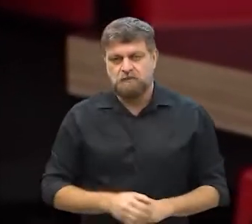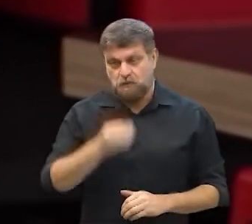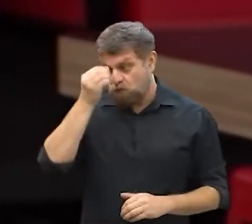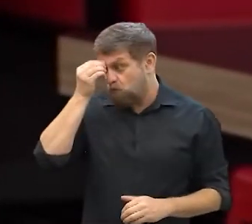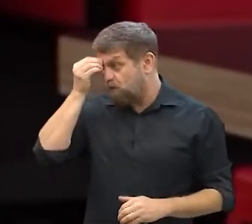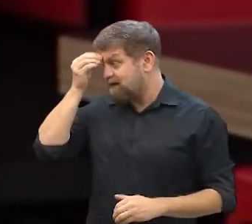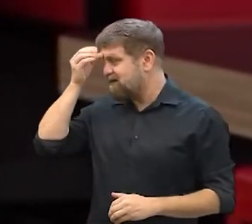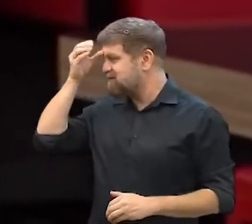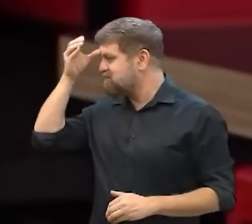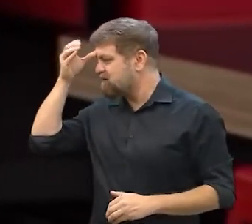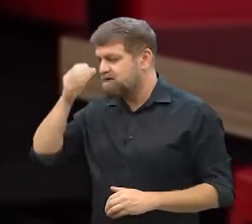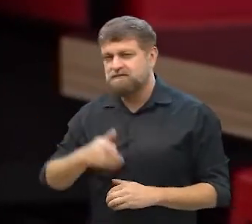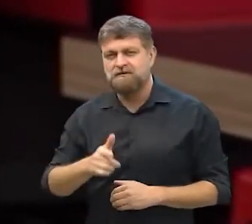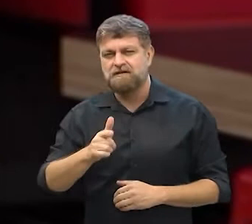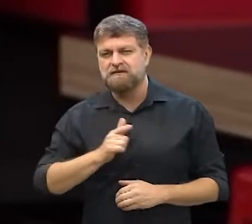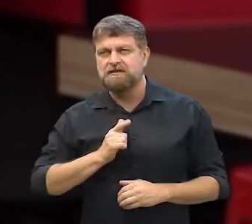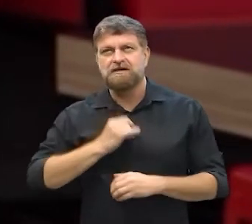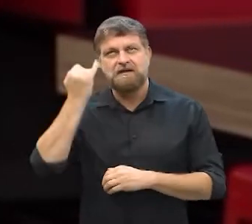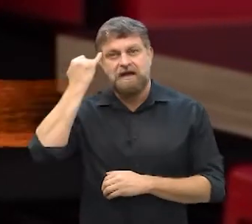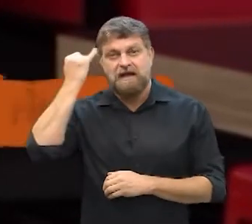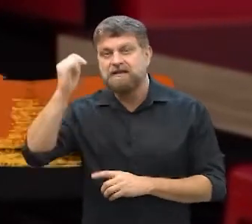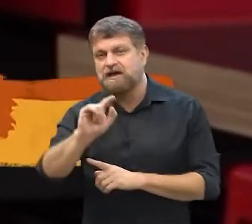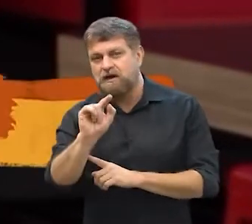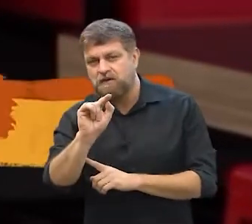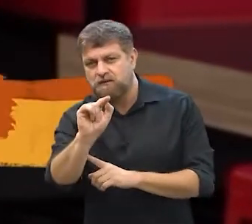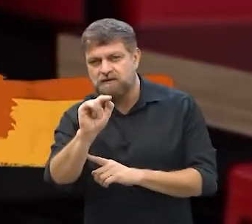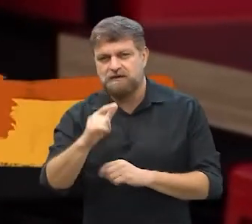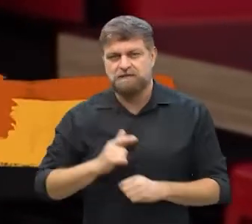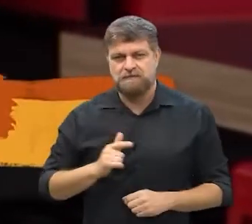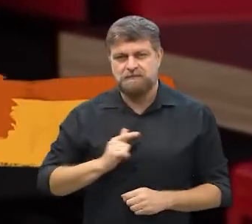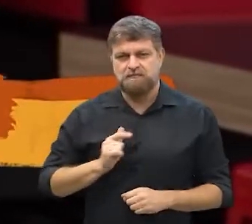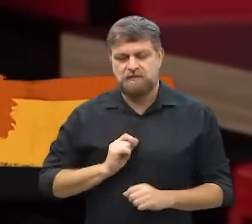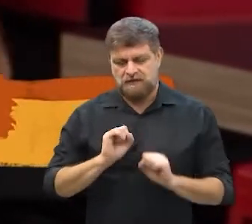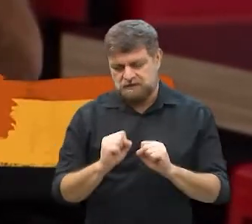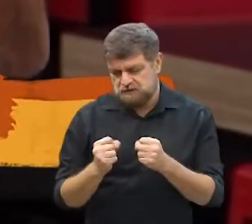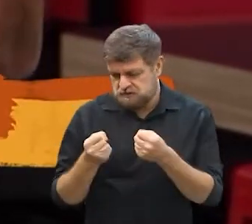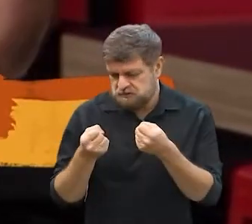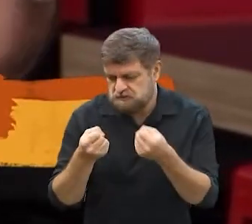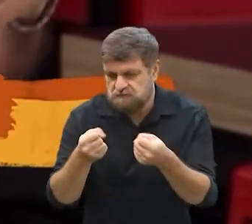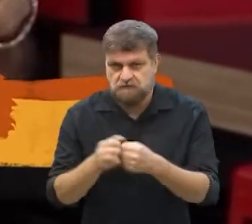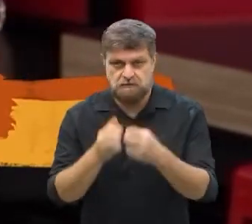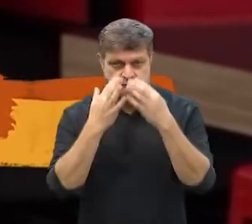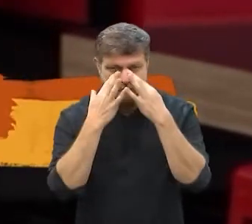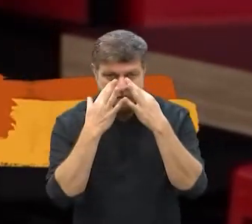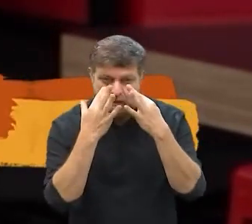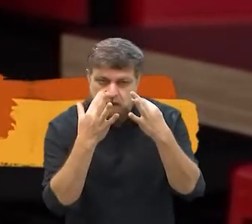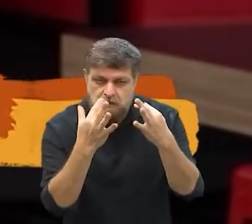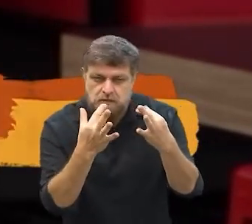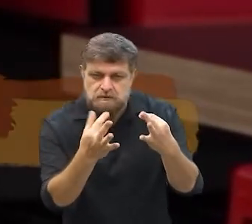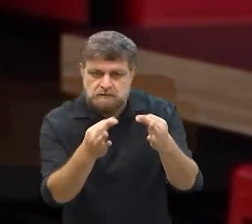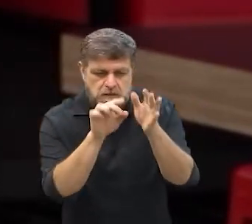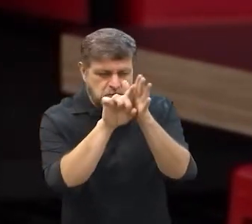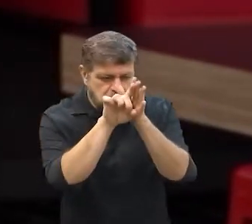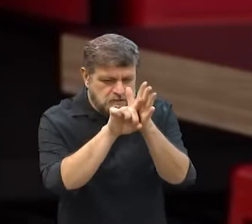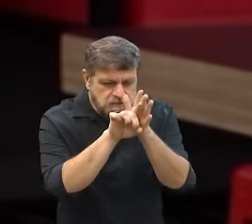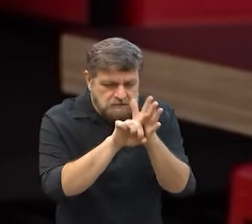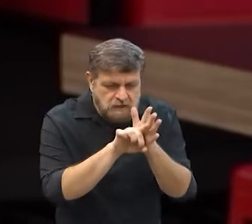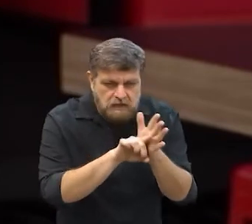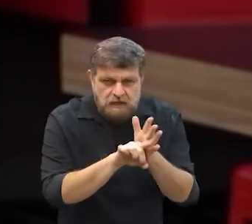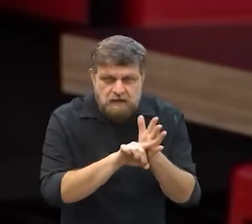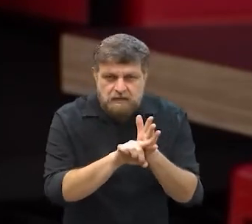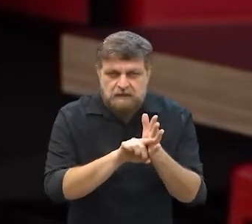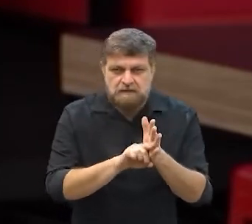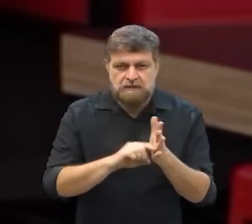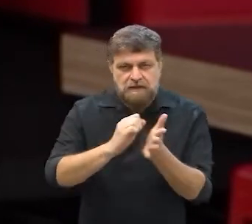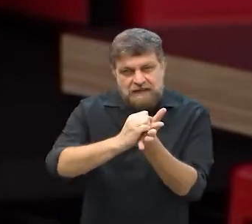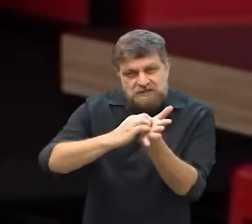em conhecimento, vem um pouquinho aquela ideia de é esforço, é prestar atenção, é pesquisar,